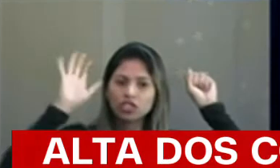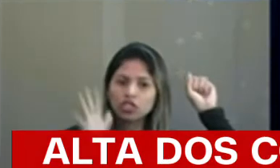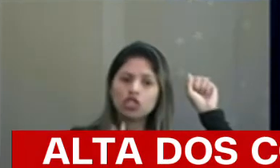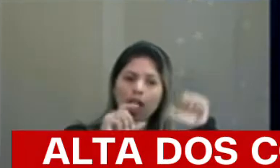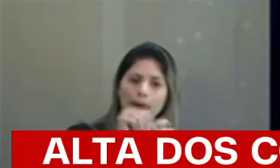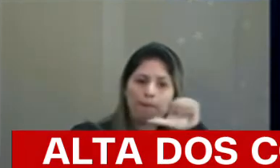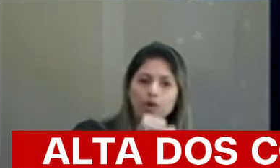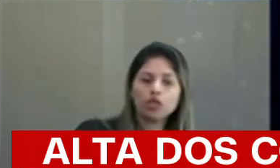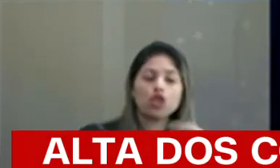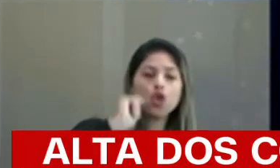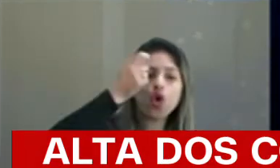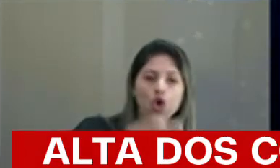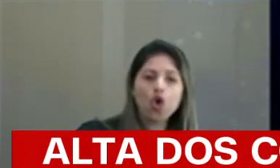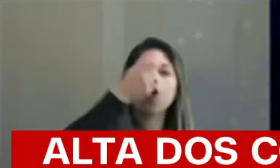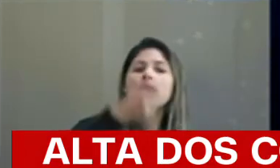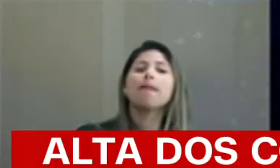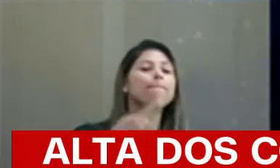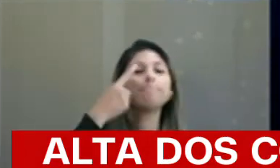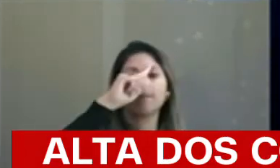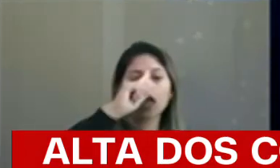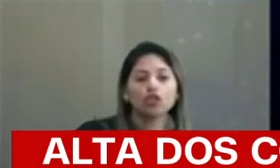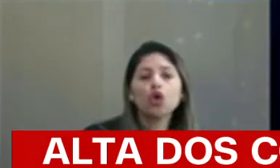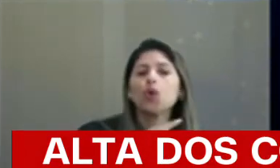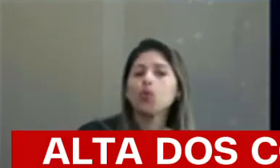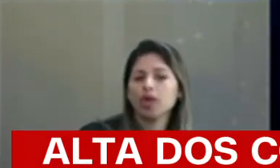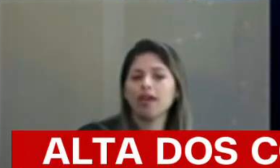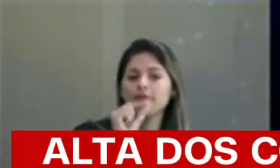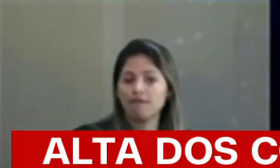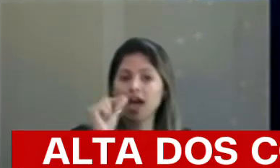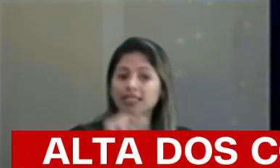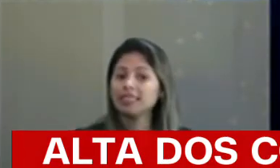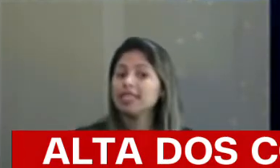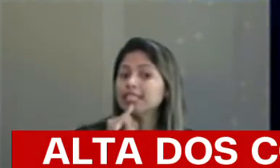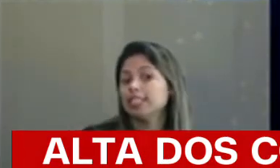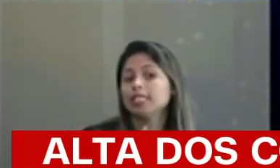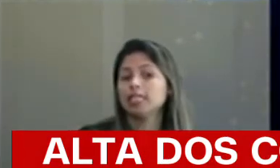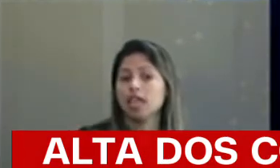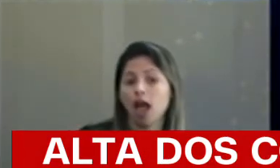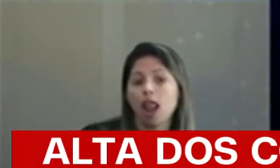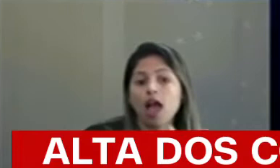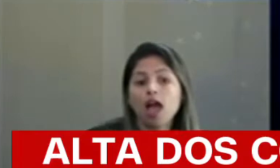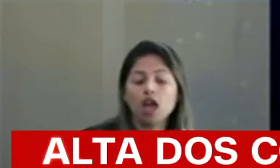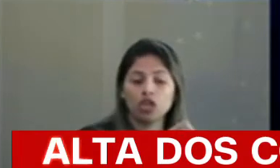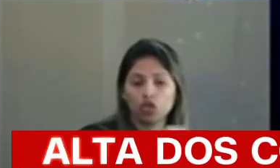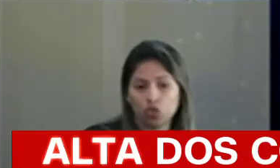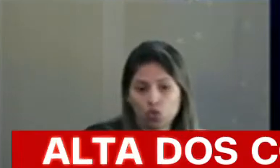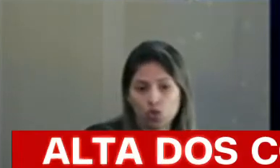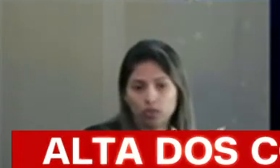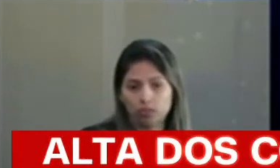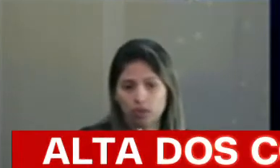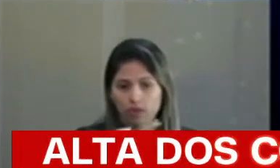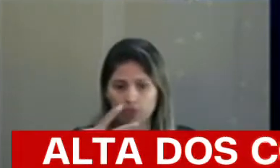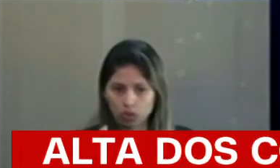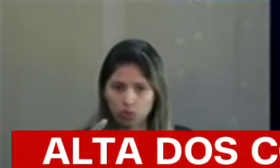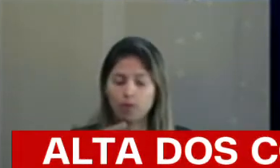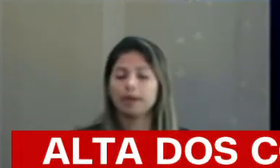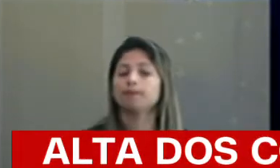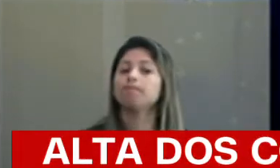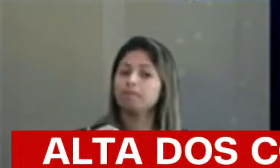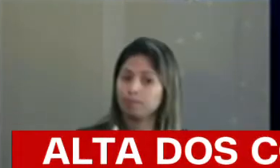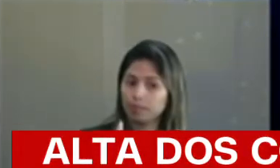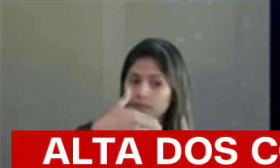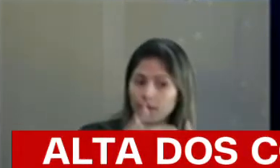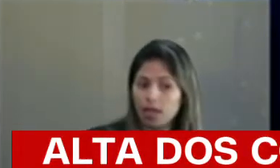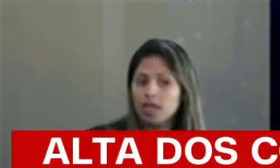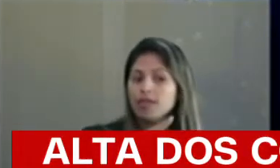da decisão, determinando que eles só se façam sentir a partir de 2024. Seguindo